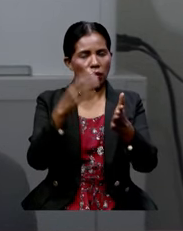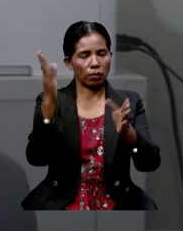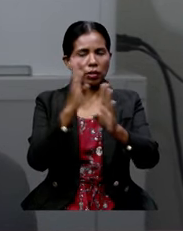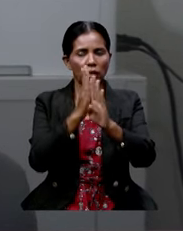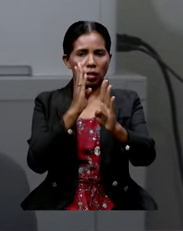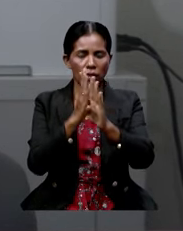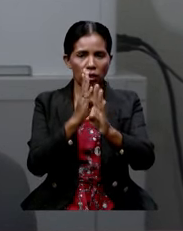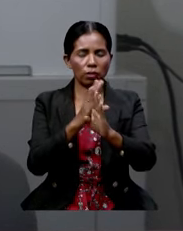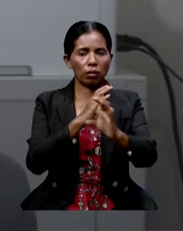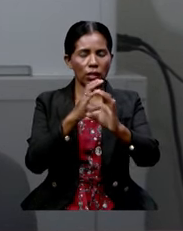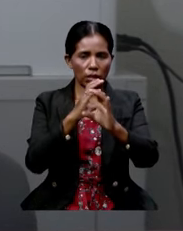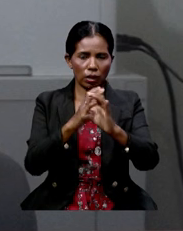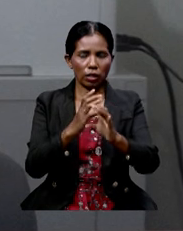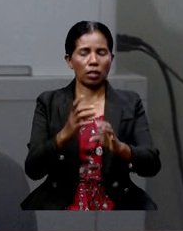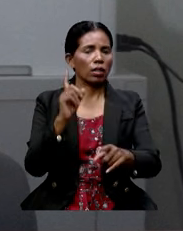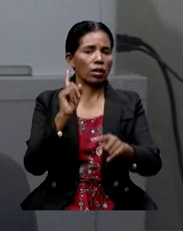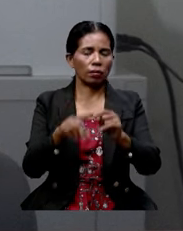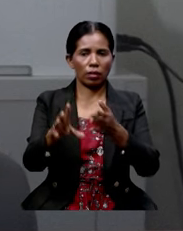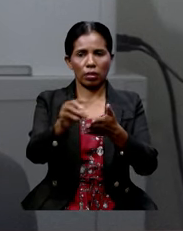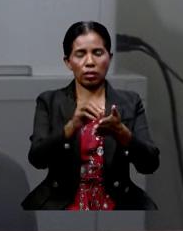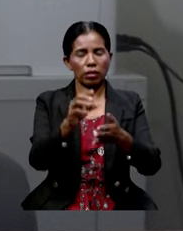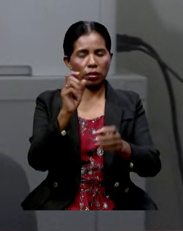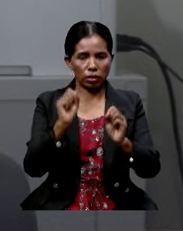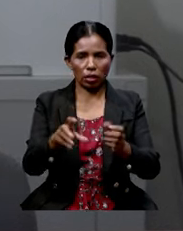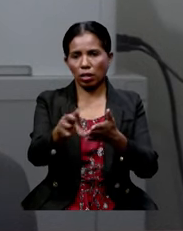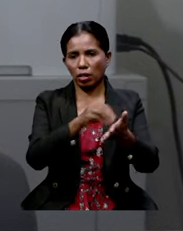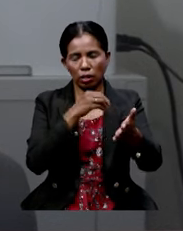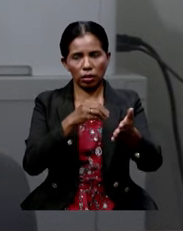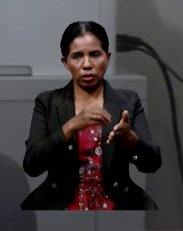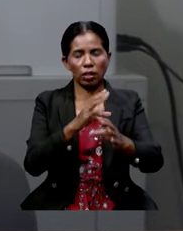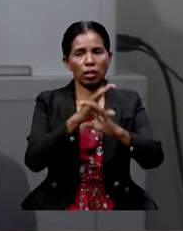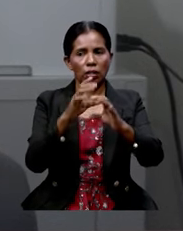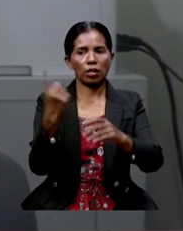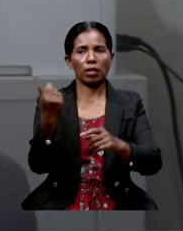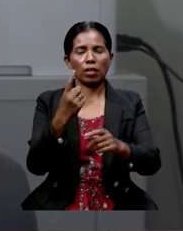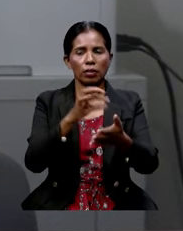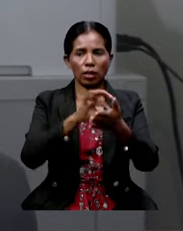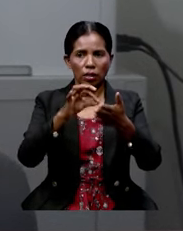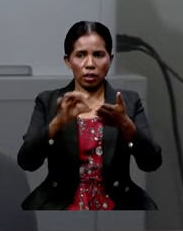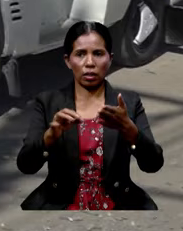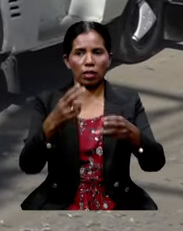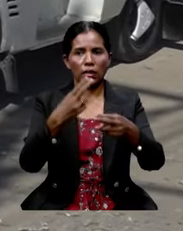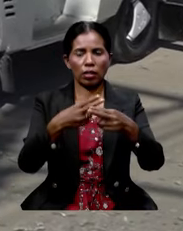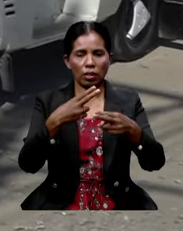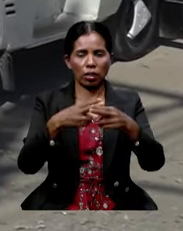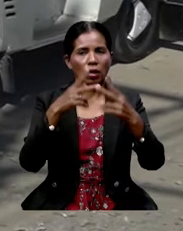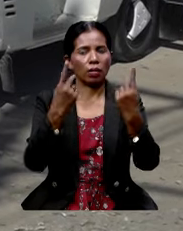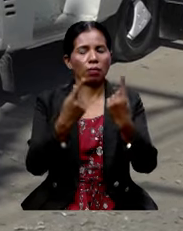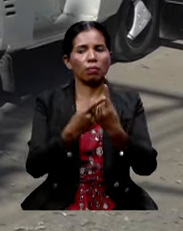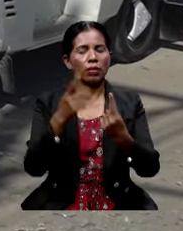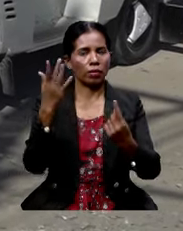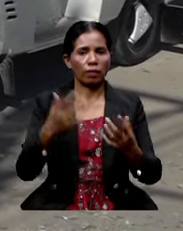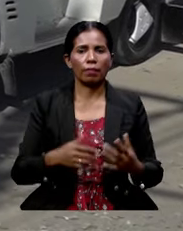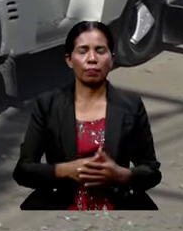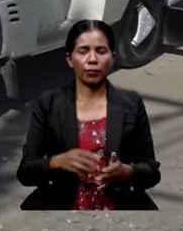ni lolo ano em ainda nem se lê sobre também ia careta ni lolo nem sobel hakere dik nara empresa ni